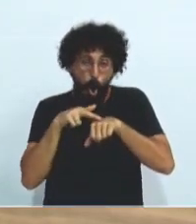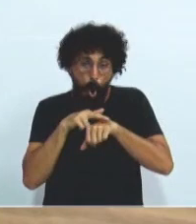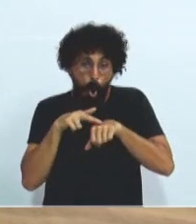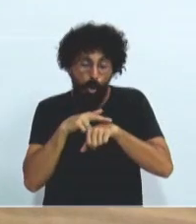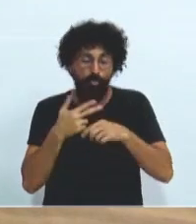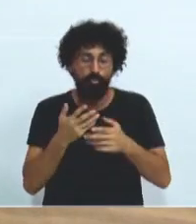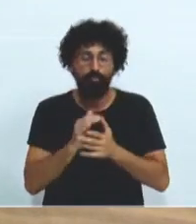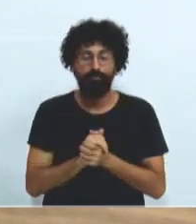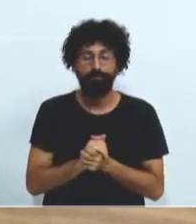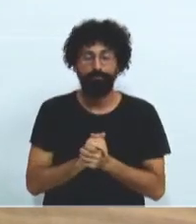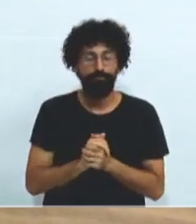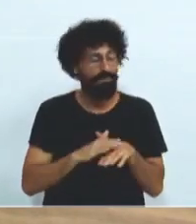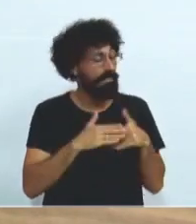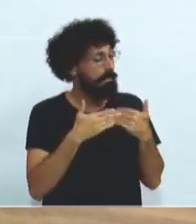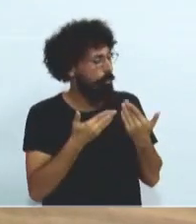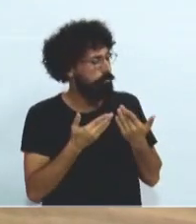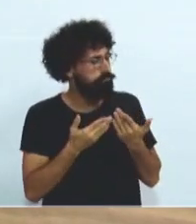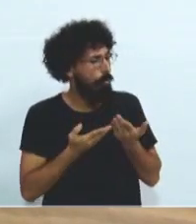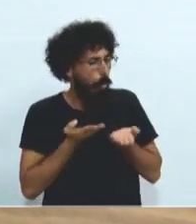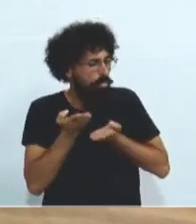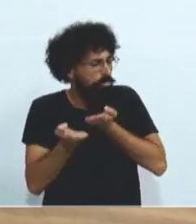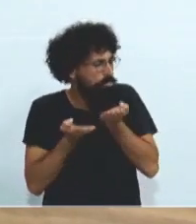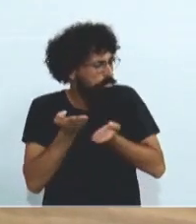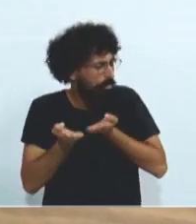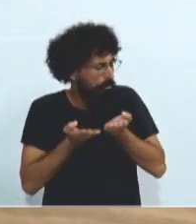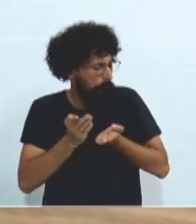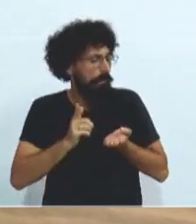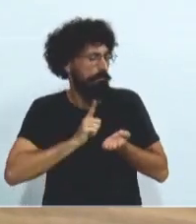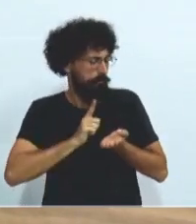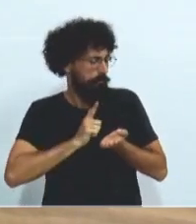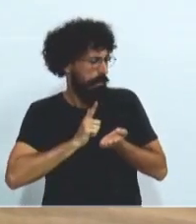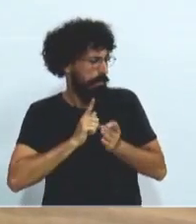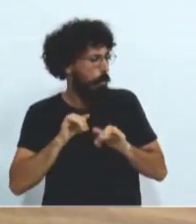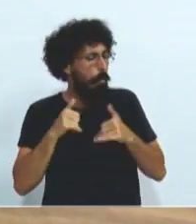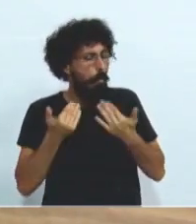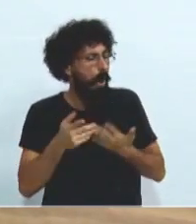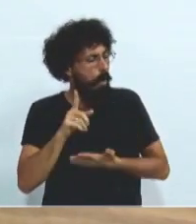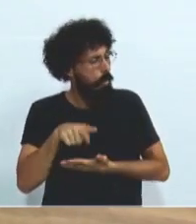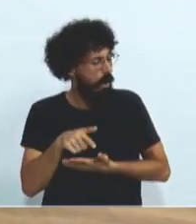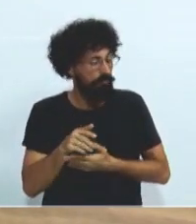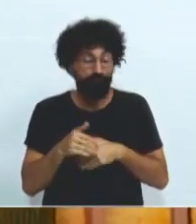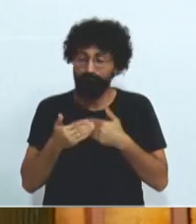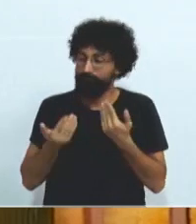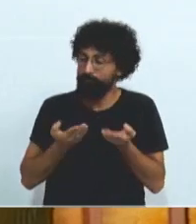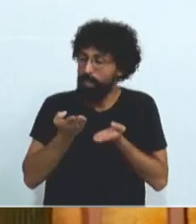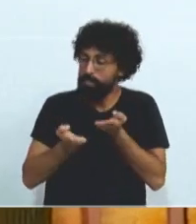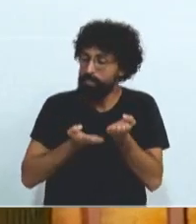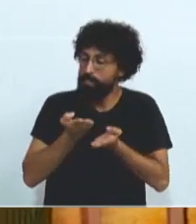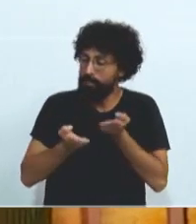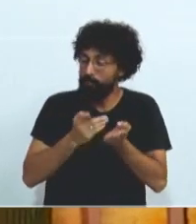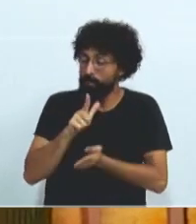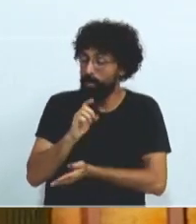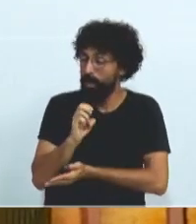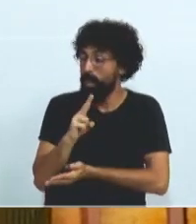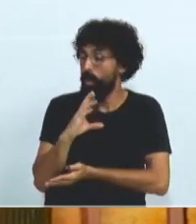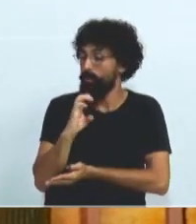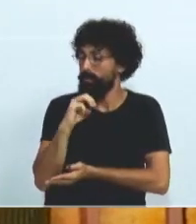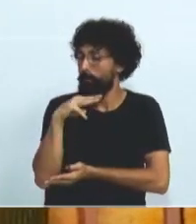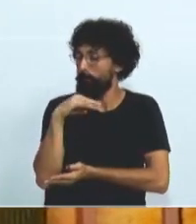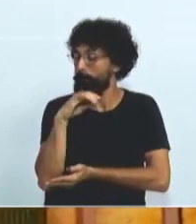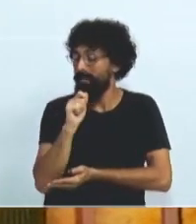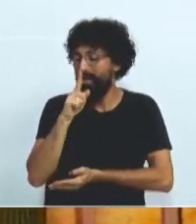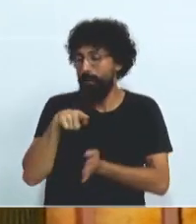o tratamento, doutor? Existe o tratamento para leucemia, né? Qual é ele? O tratamento para leucemia é com quimioterapia.